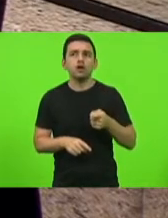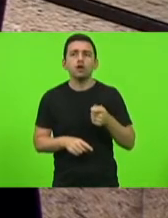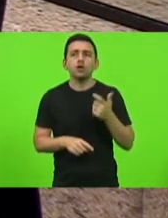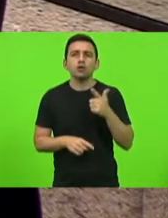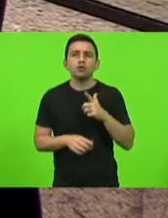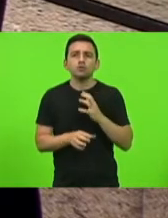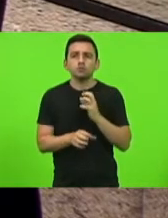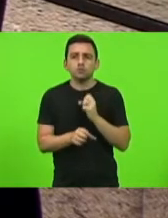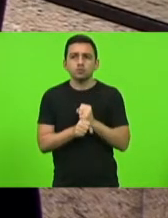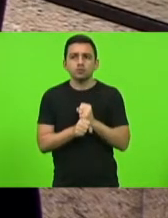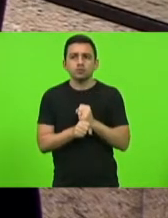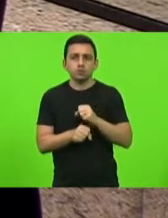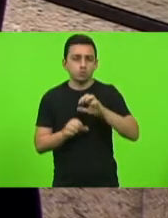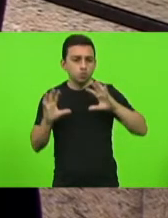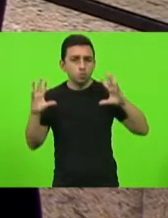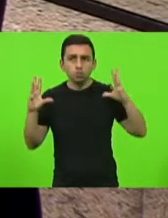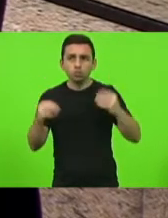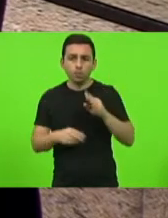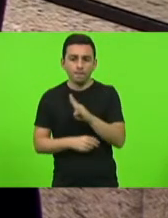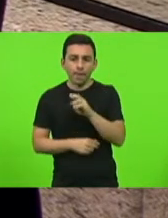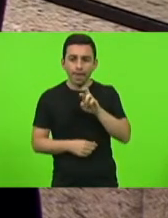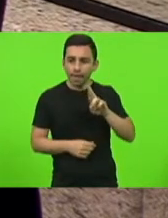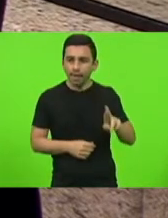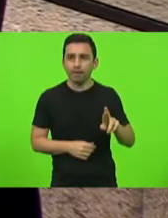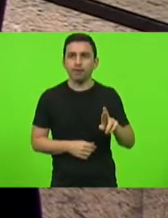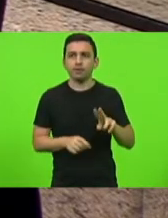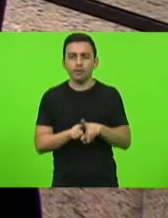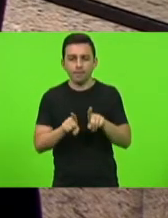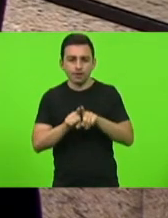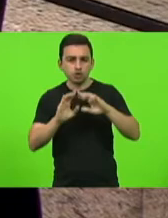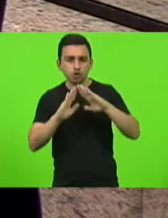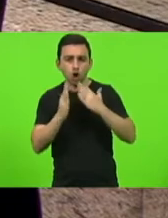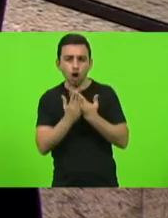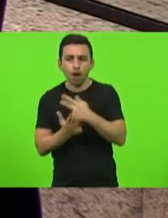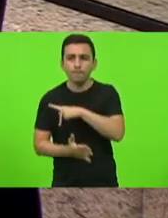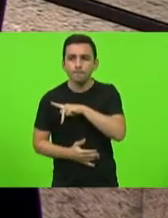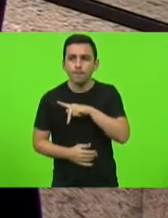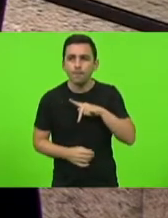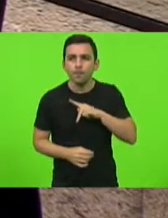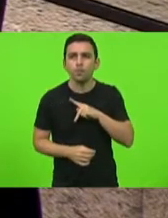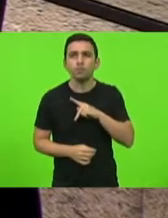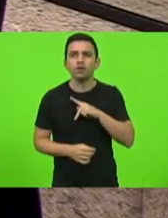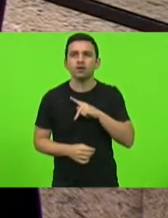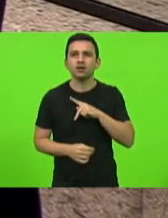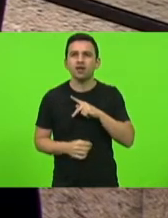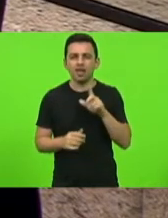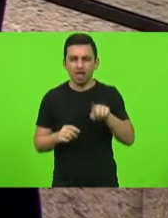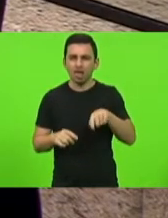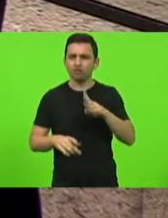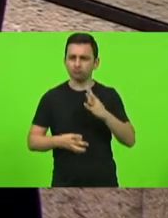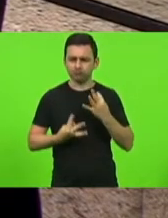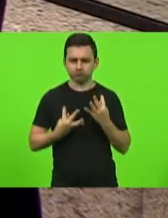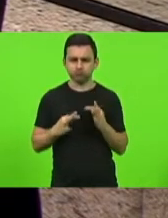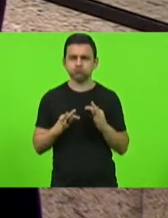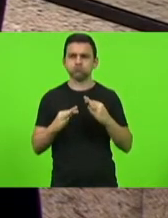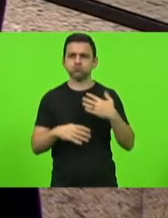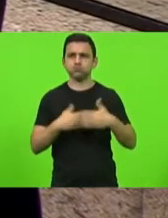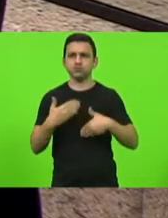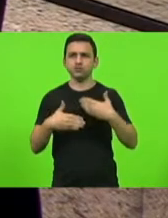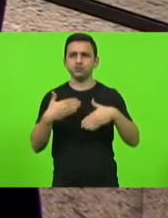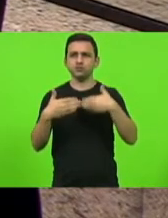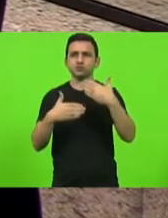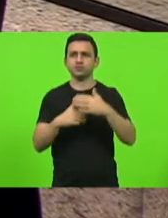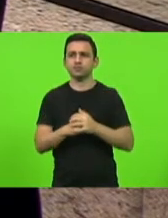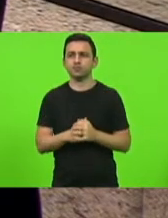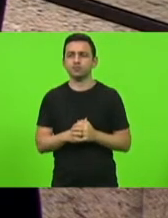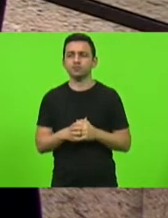de todas as BRs, consta também as escolas públicas, um grande avanço. Nós vamos ver logo aí